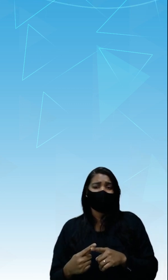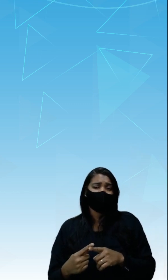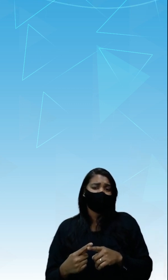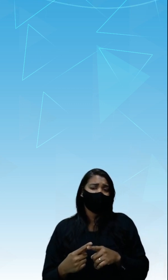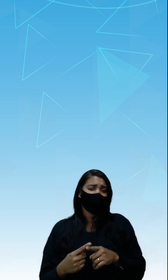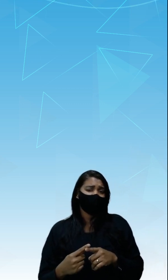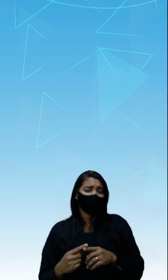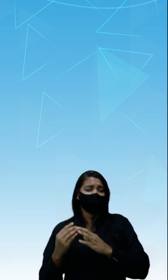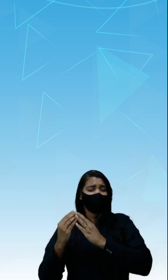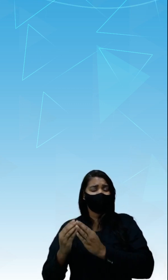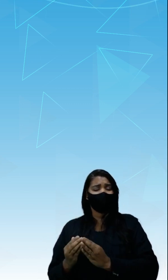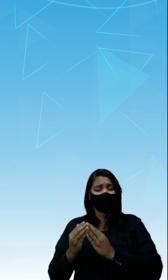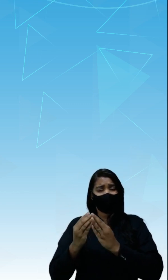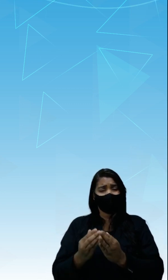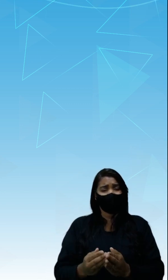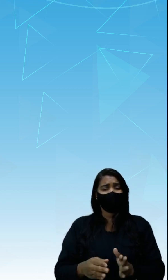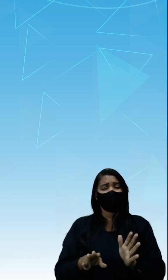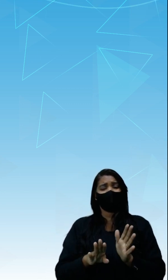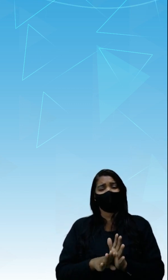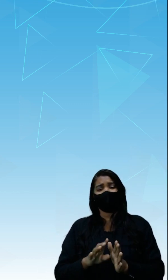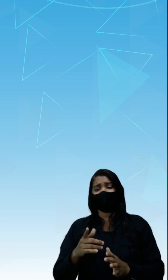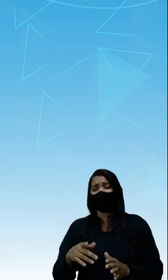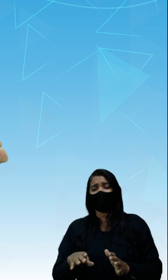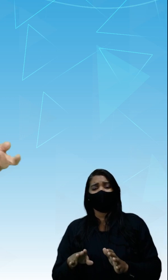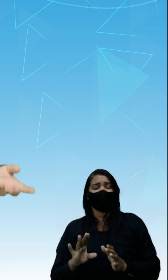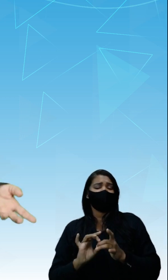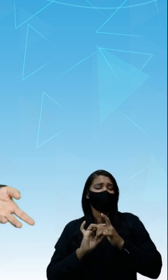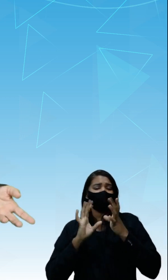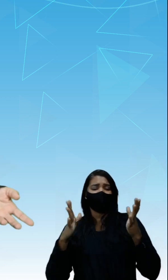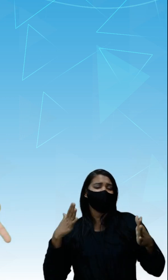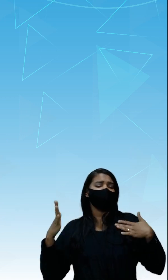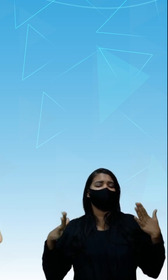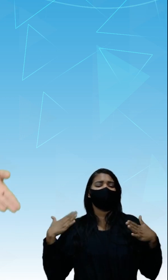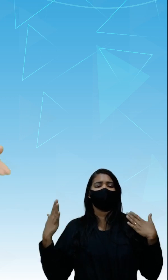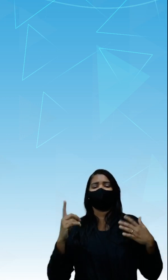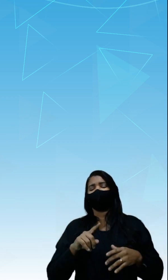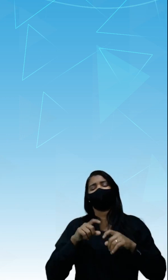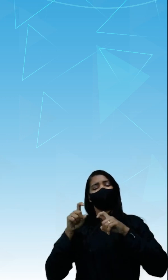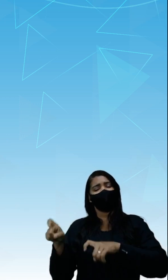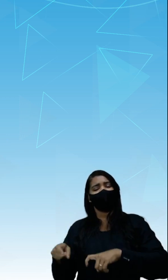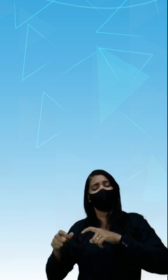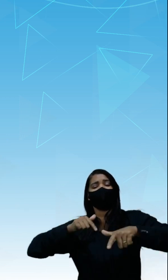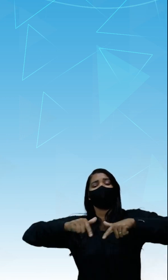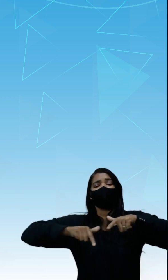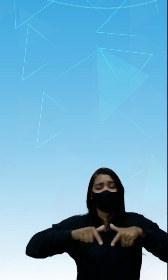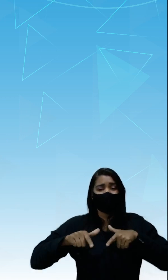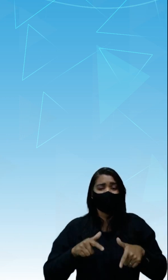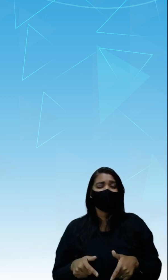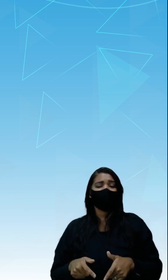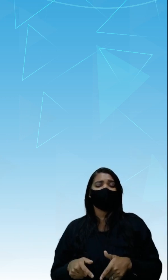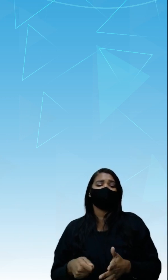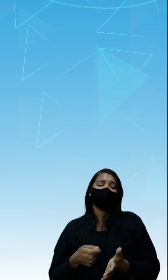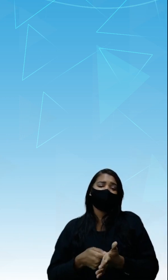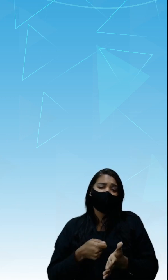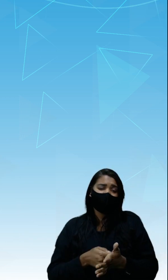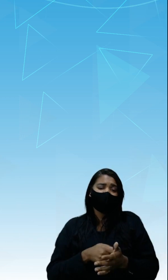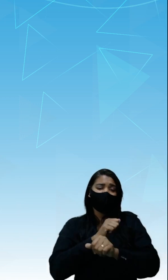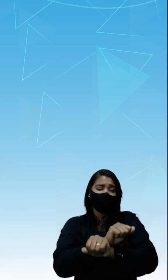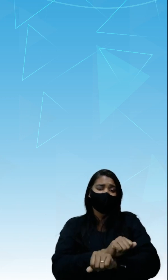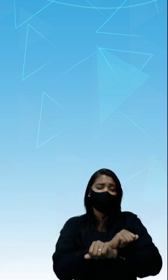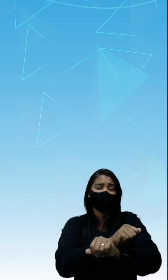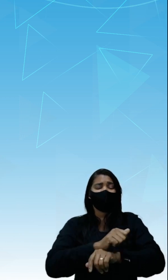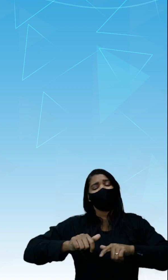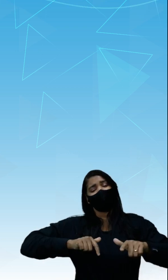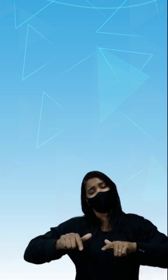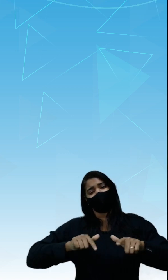porões de navios. Então, eles não vieram aqui de livre e espontânea vontade. Foi involuntário, foi forçados para trabalhar aqui como os